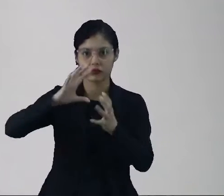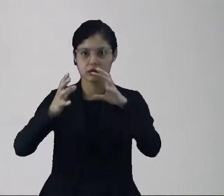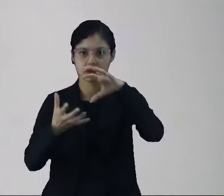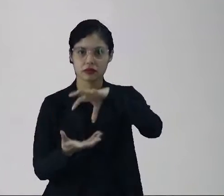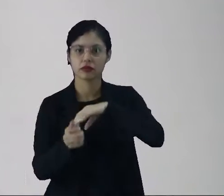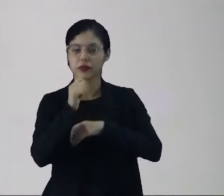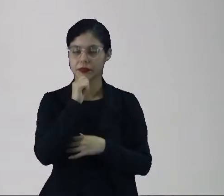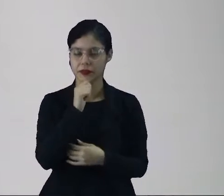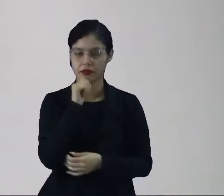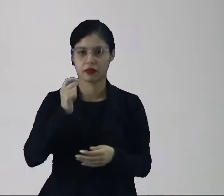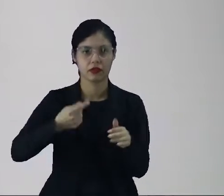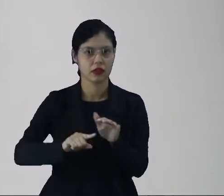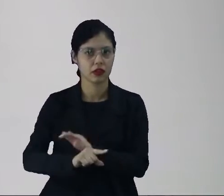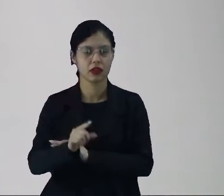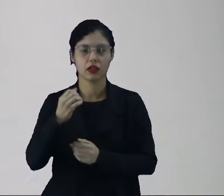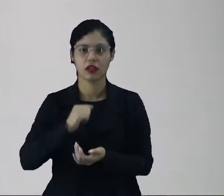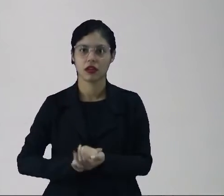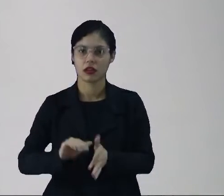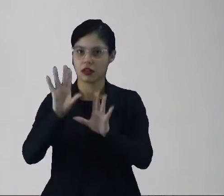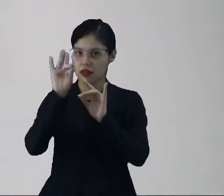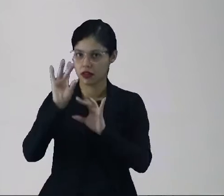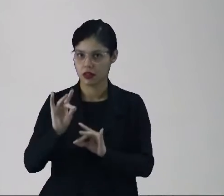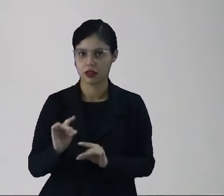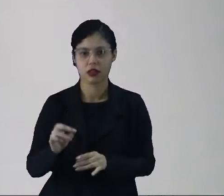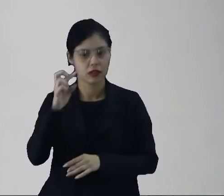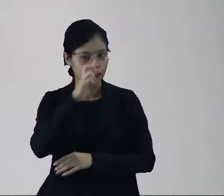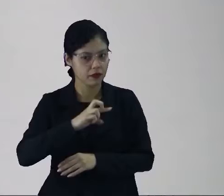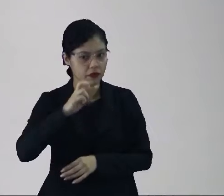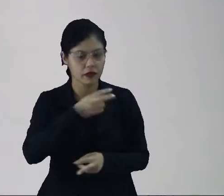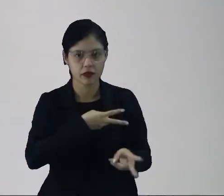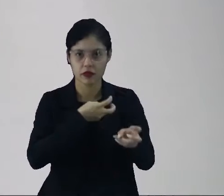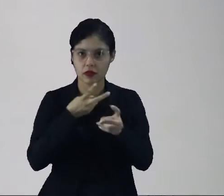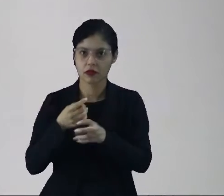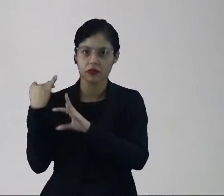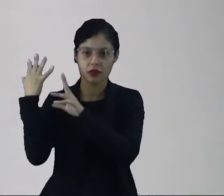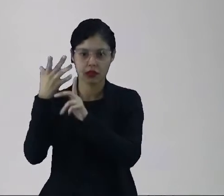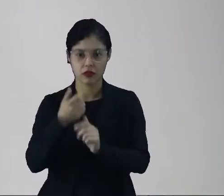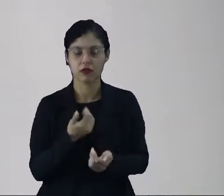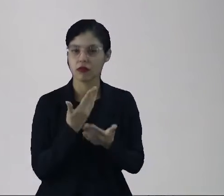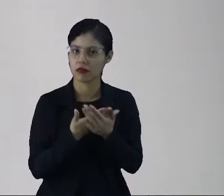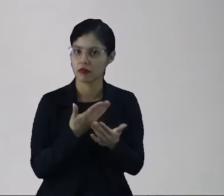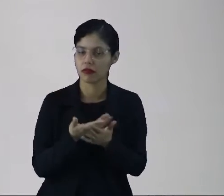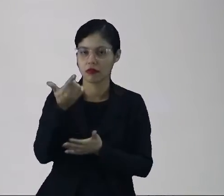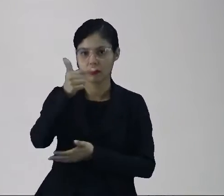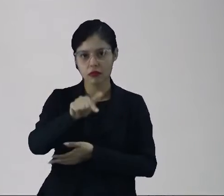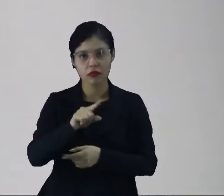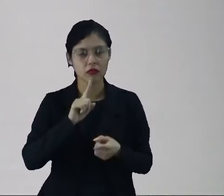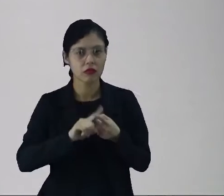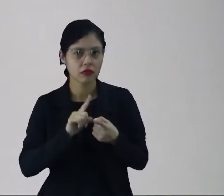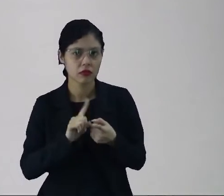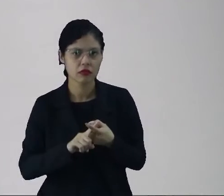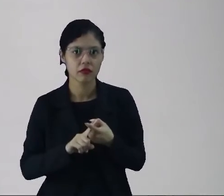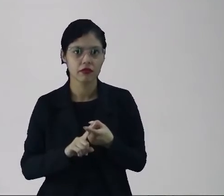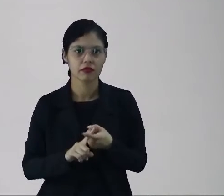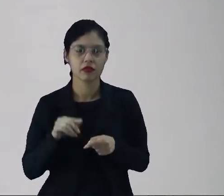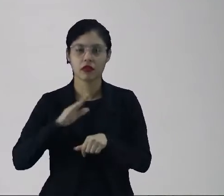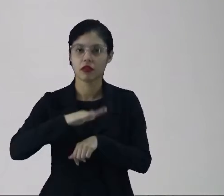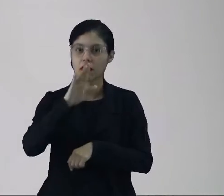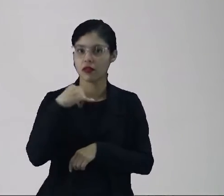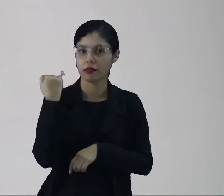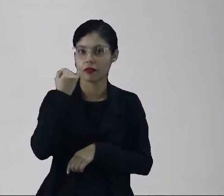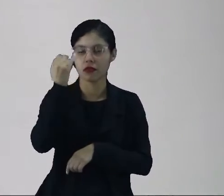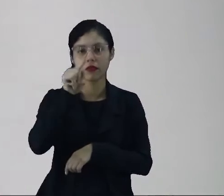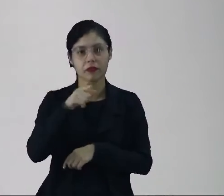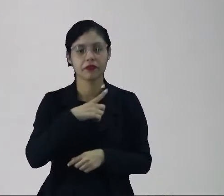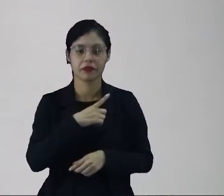consiga realmente dentro do que fez colocado analisar verificar rever a aula novamente tá porque o mais importante é